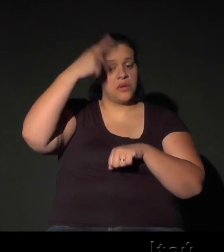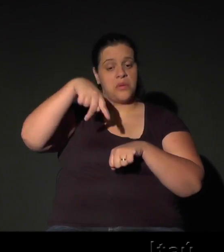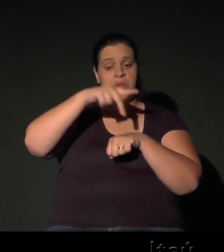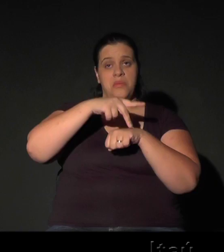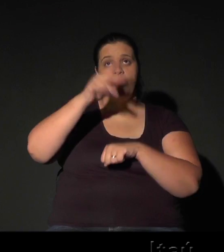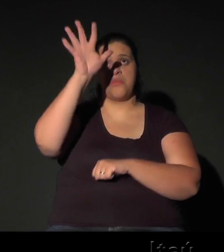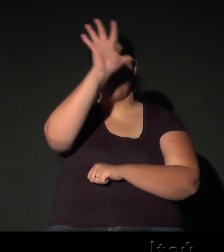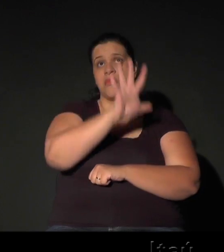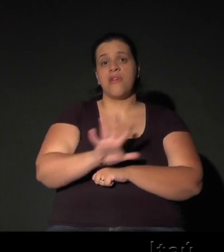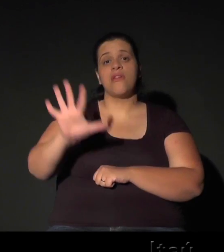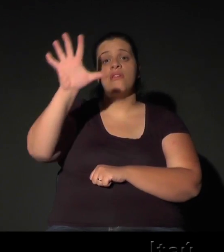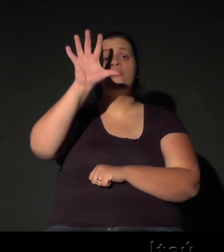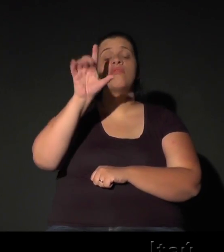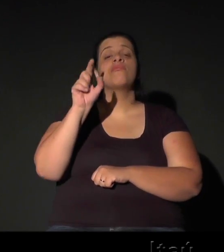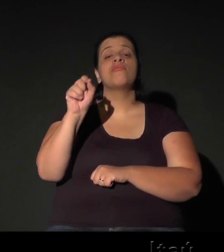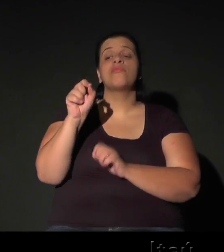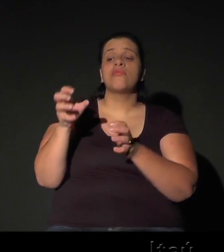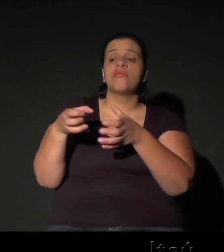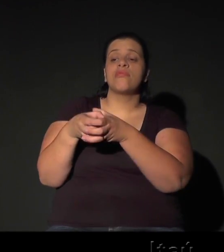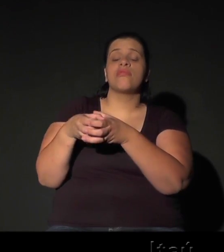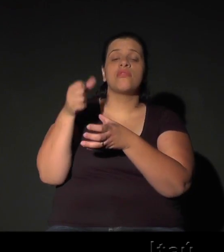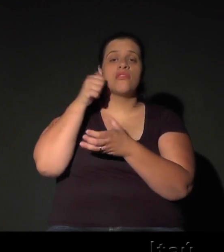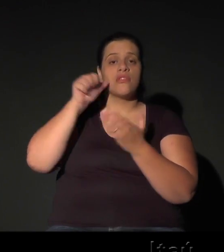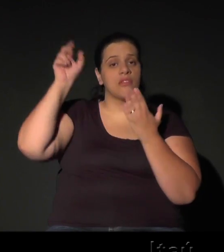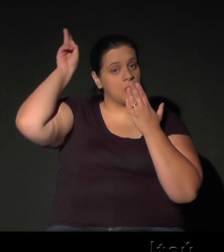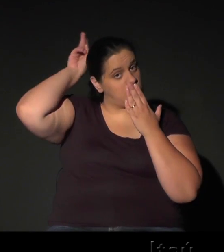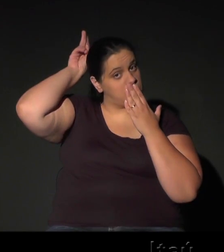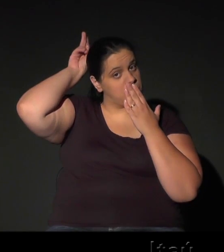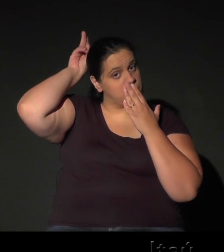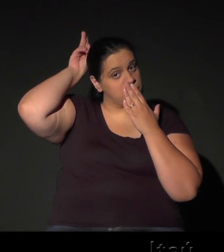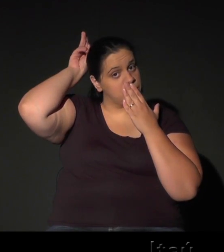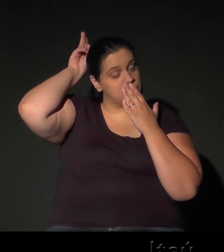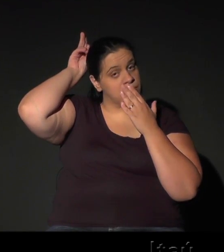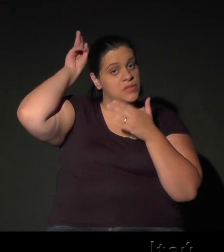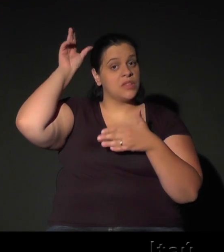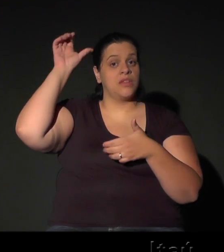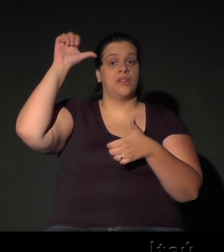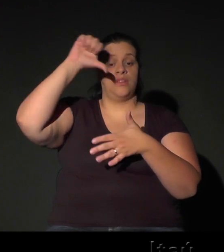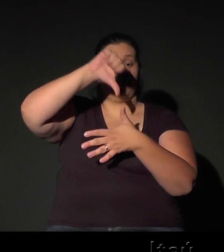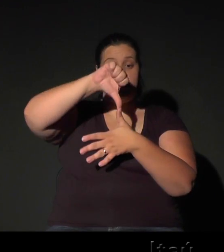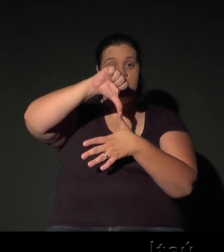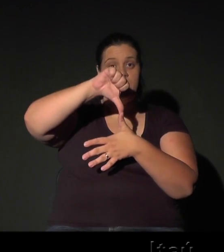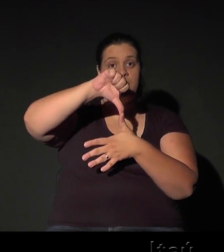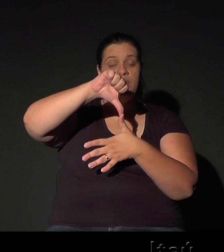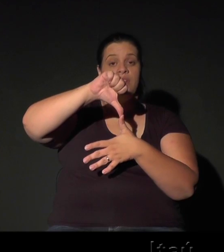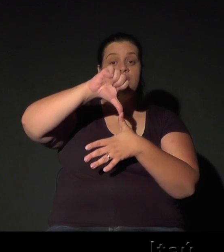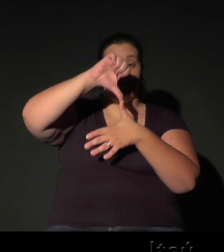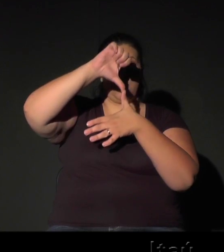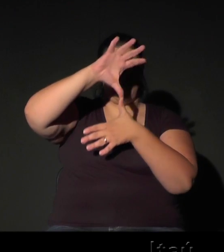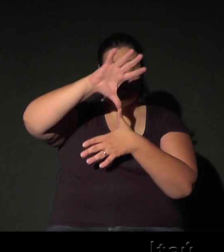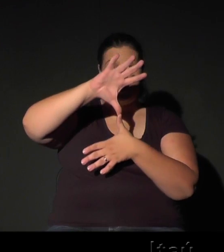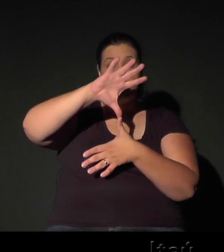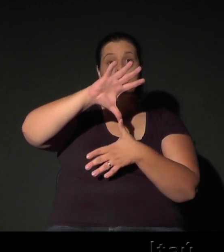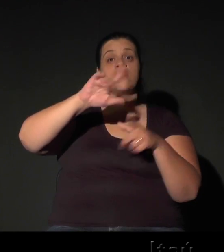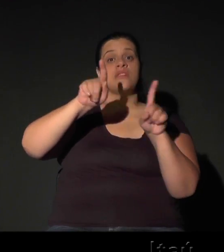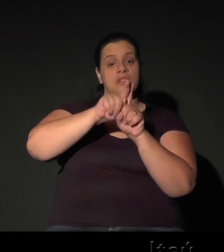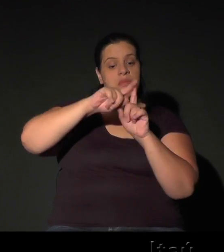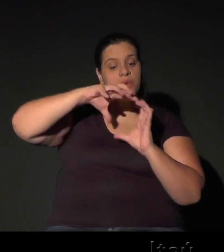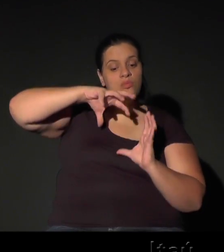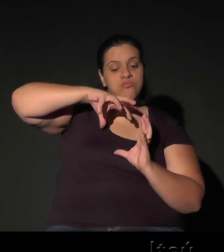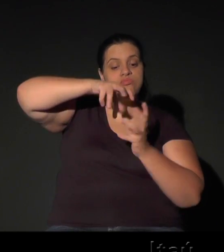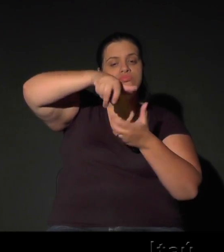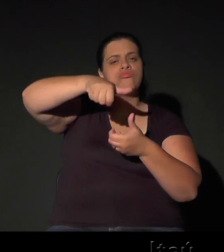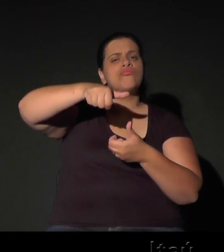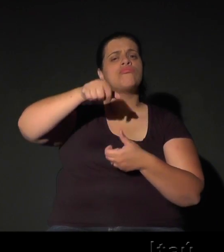país quem somos nesse país nesse continente nessa Américas e nesse planeta